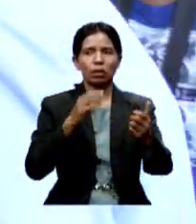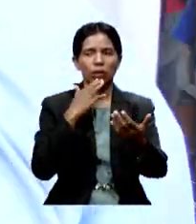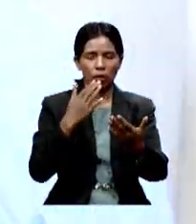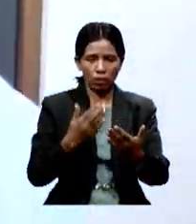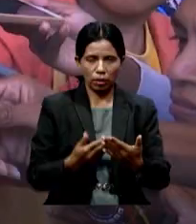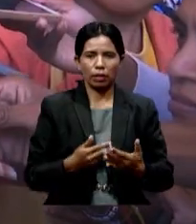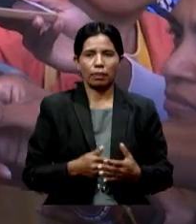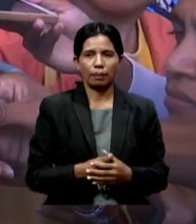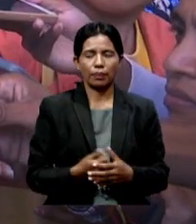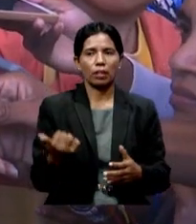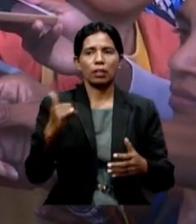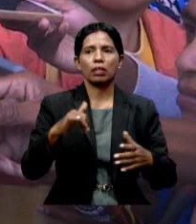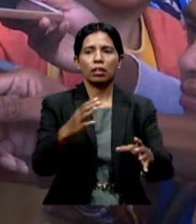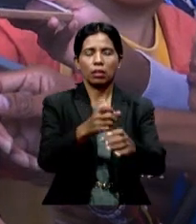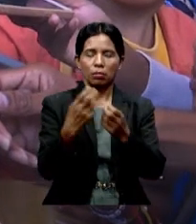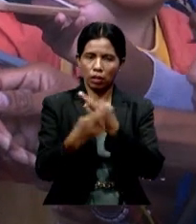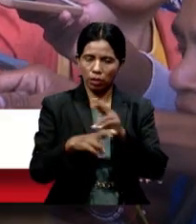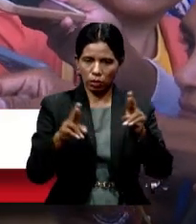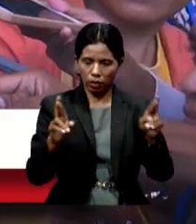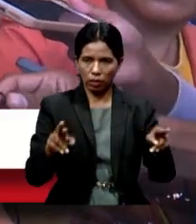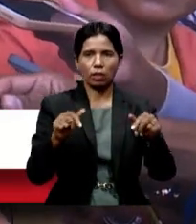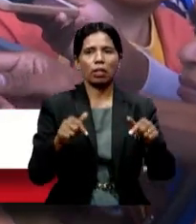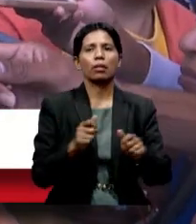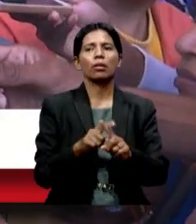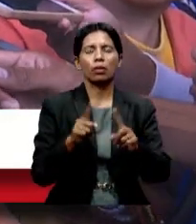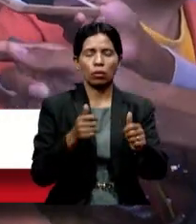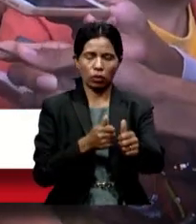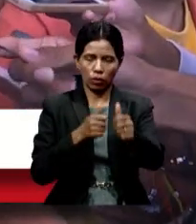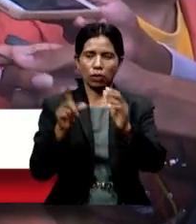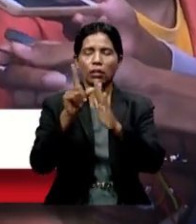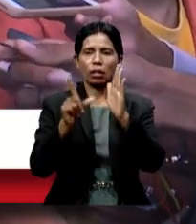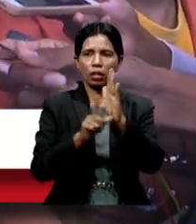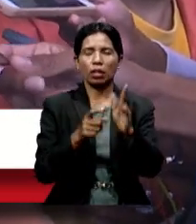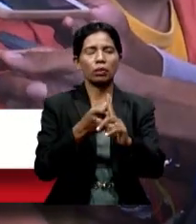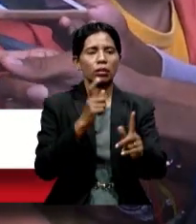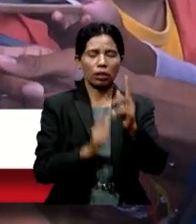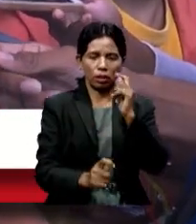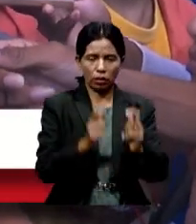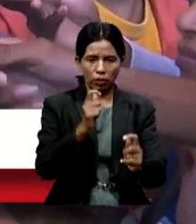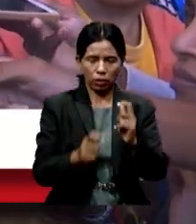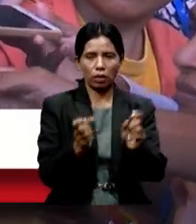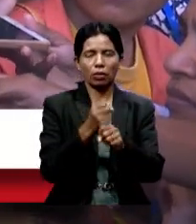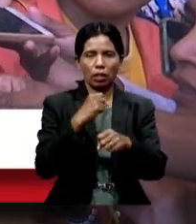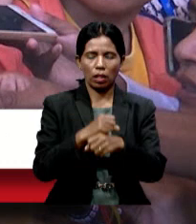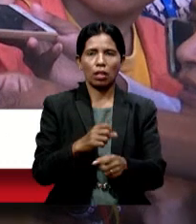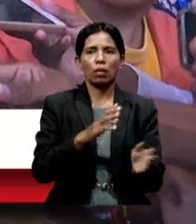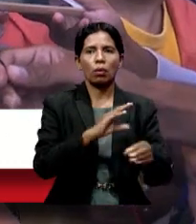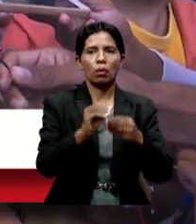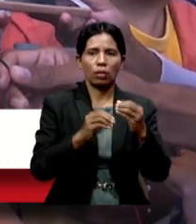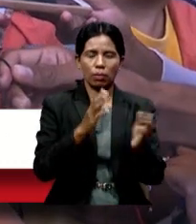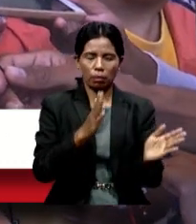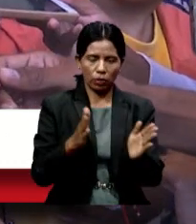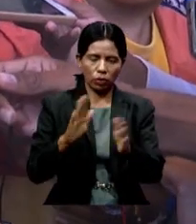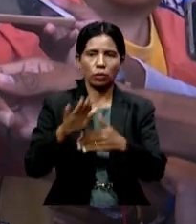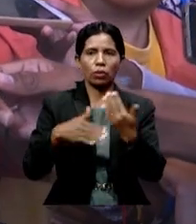transparência e se recimo resultado, né? Mas ver tuir lei tem que liu si tribunal para a tu validação com o processo todo. Prazo e